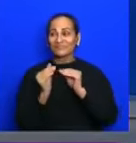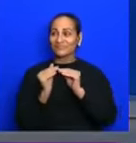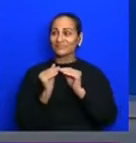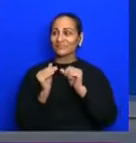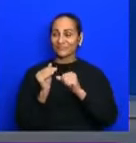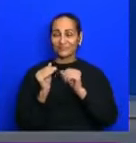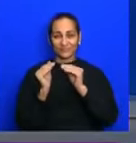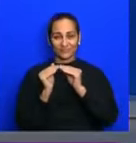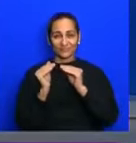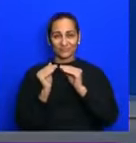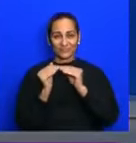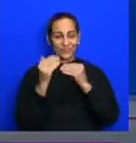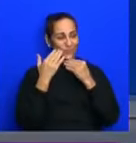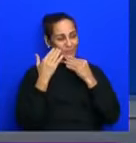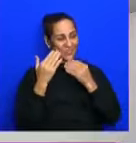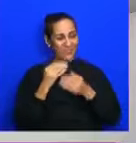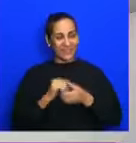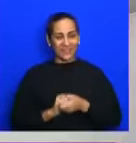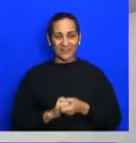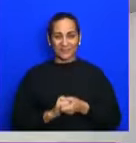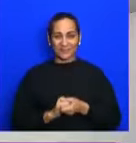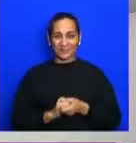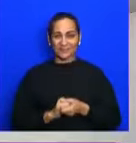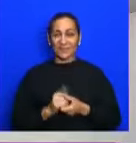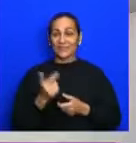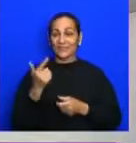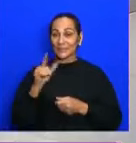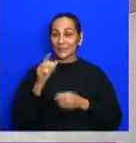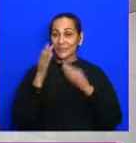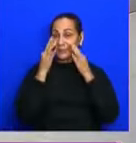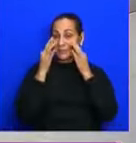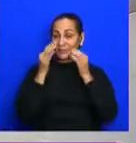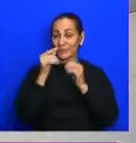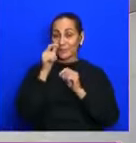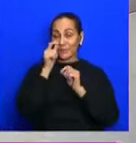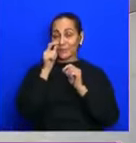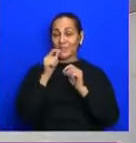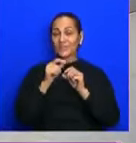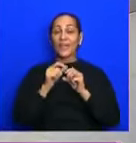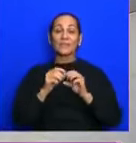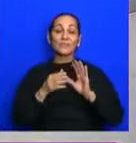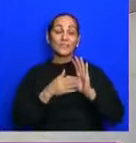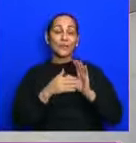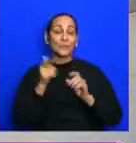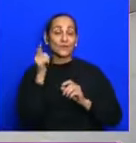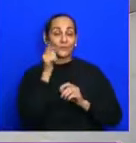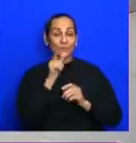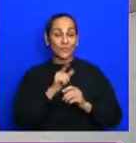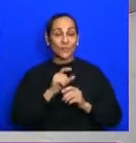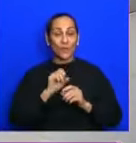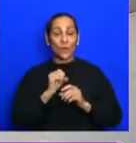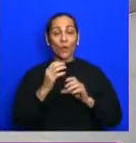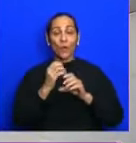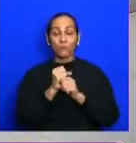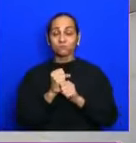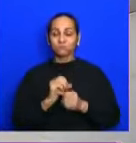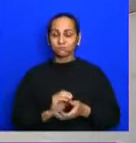Sim, confirmo. Sim, confirmo. Obrigado. Após a apuração, você vai poder saber de onde são as apostas premiadas ou se o